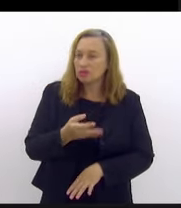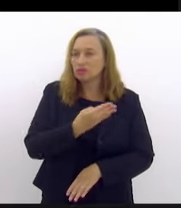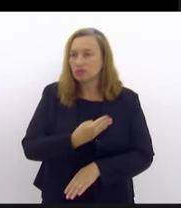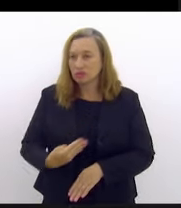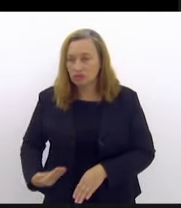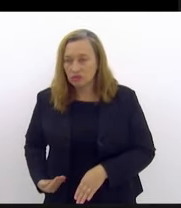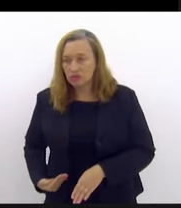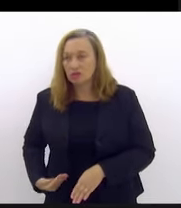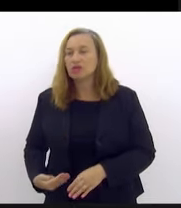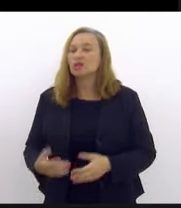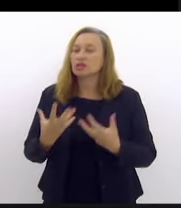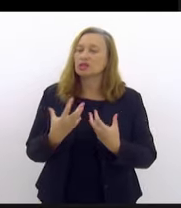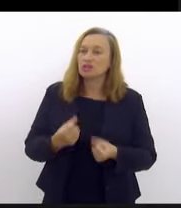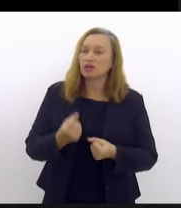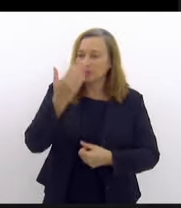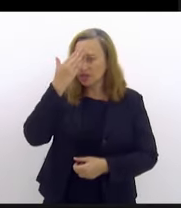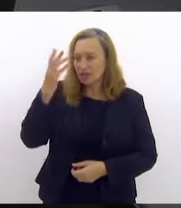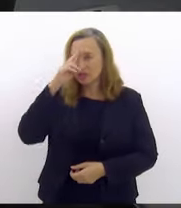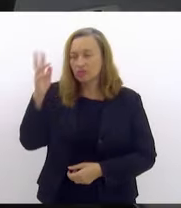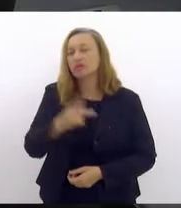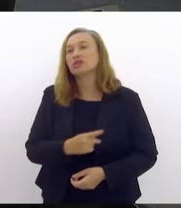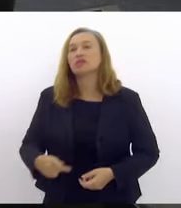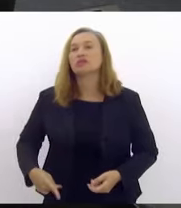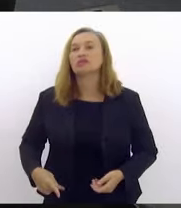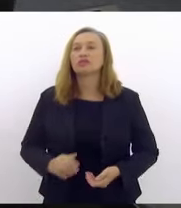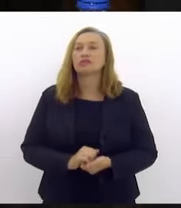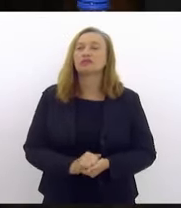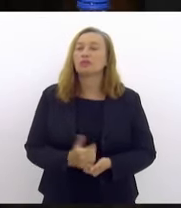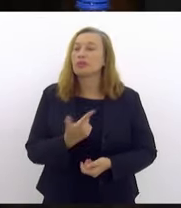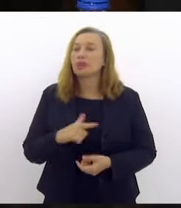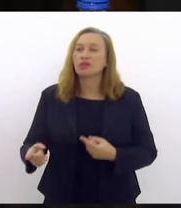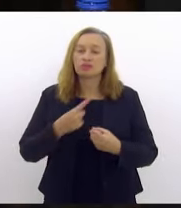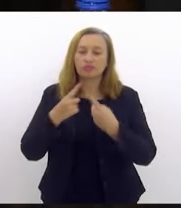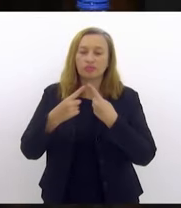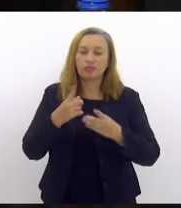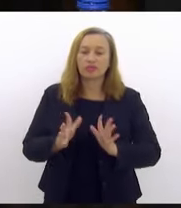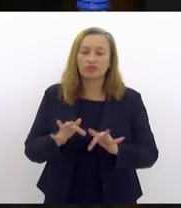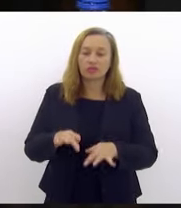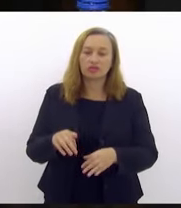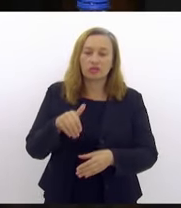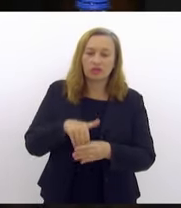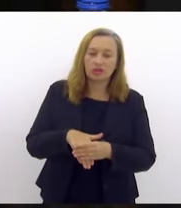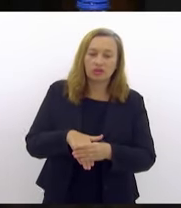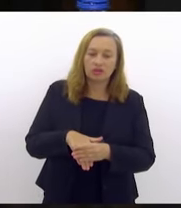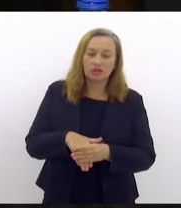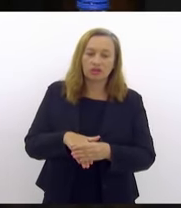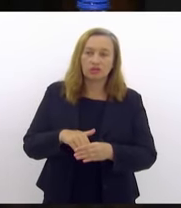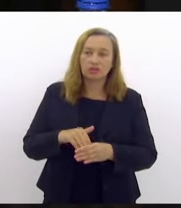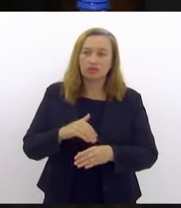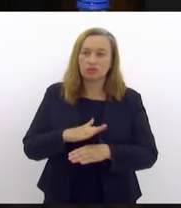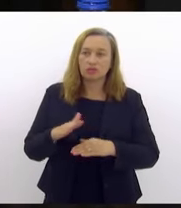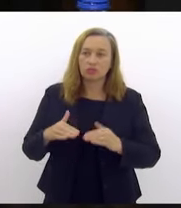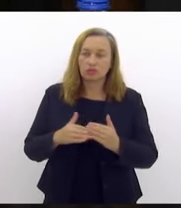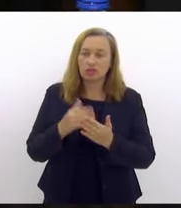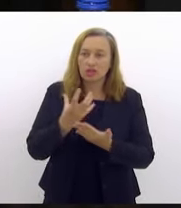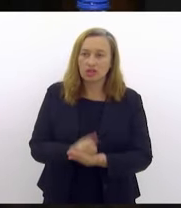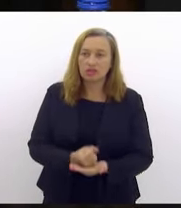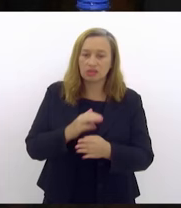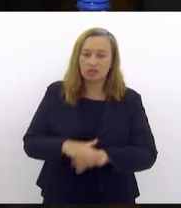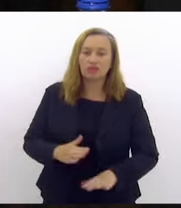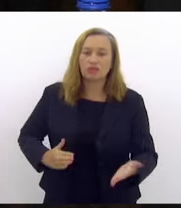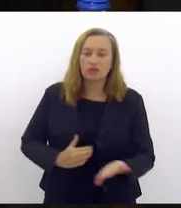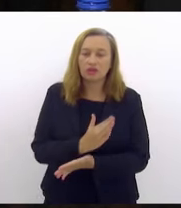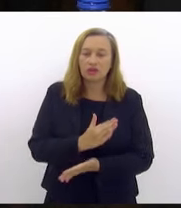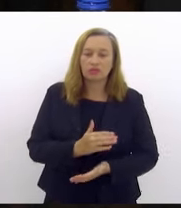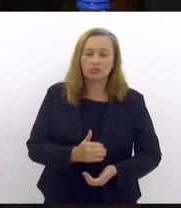governador há de abraçar. Obrigado, senhora presidente. Não havendo mais que queira discutir, encerrada a discussão, em votação. Os senhores que aprovam, mas como